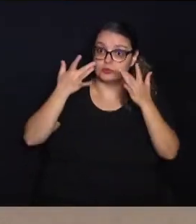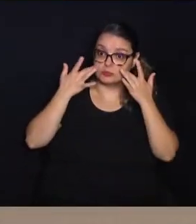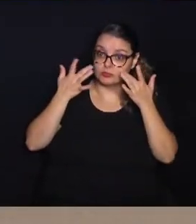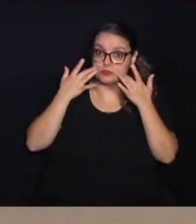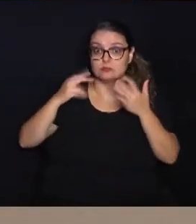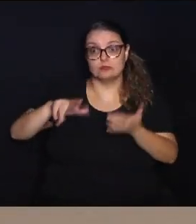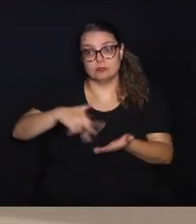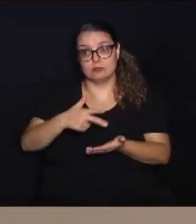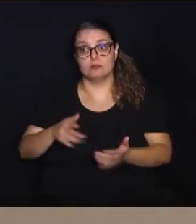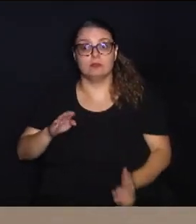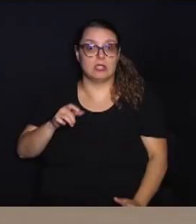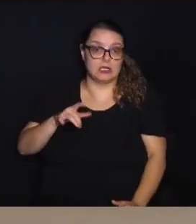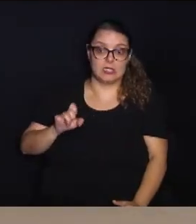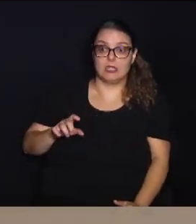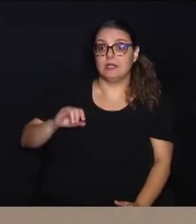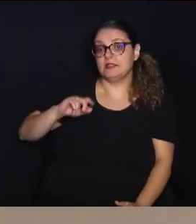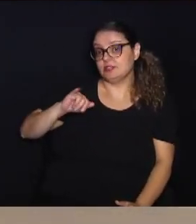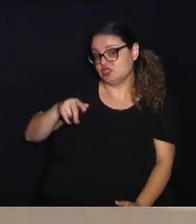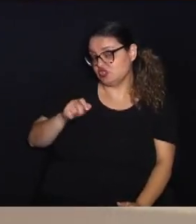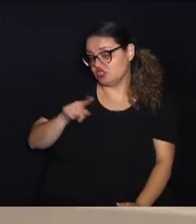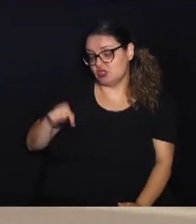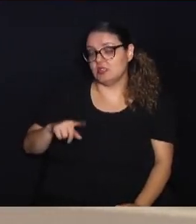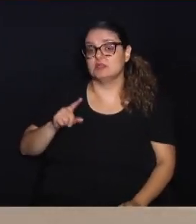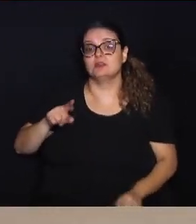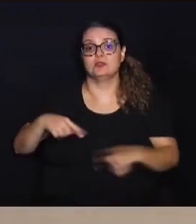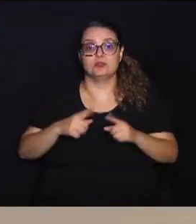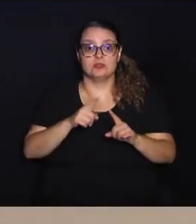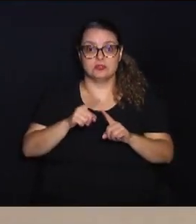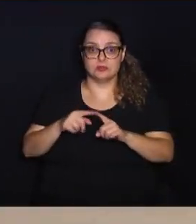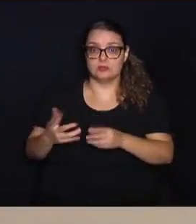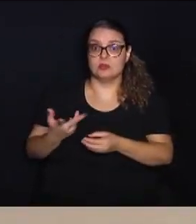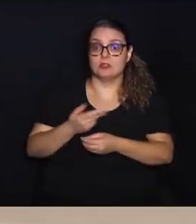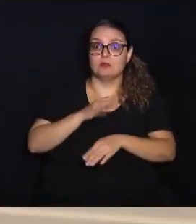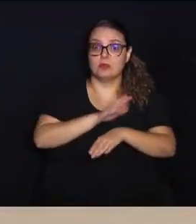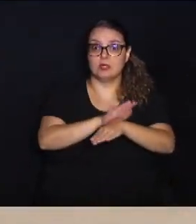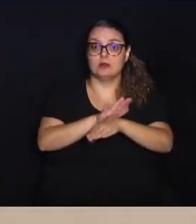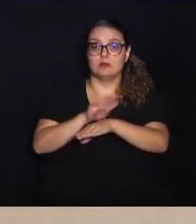cada ciclo olímpico mais forte dentro da nossa